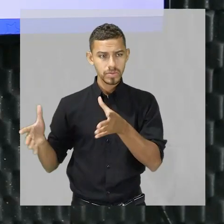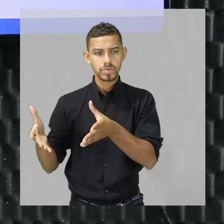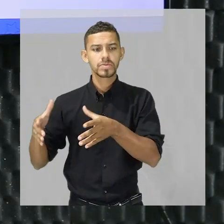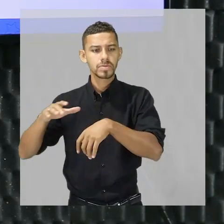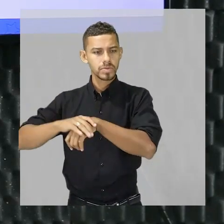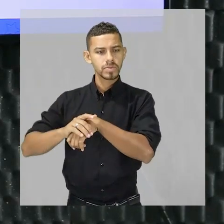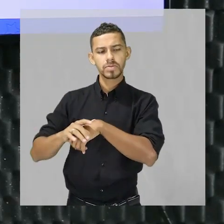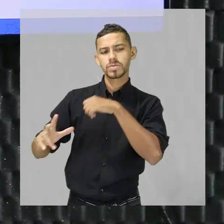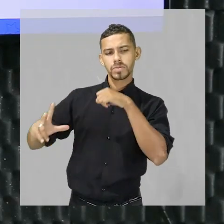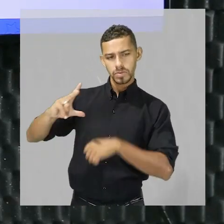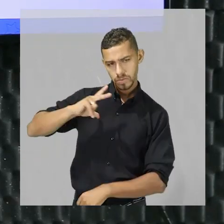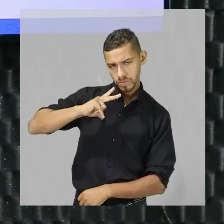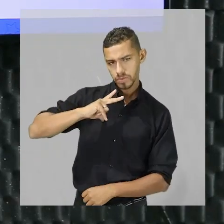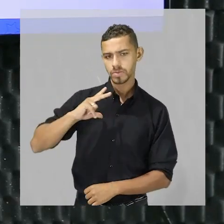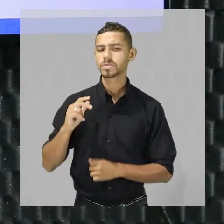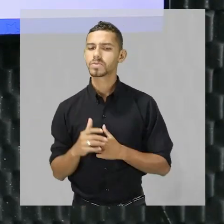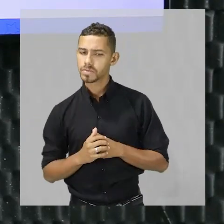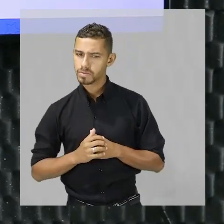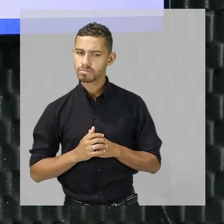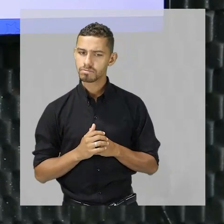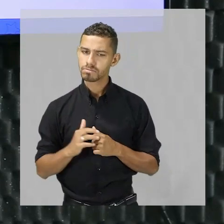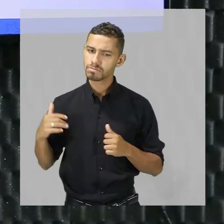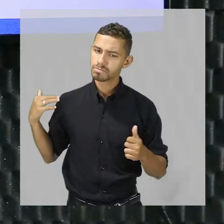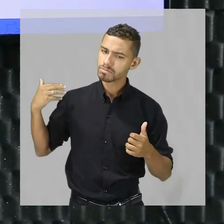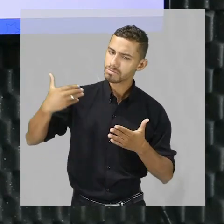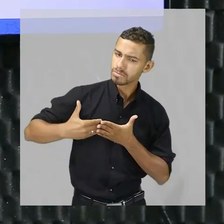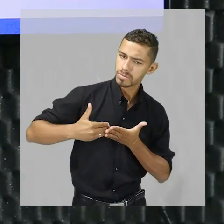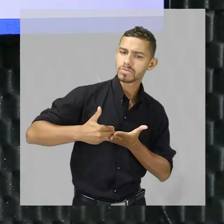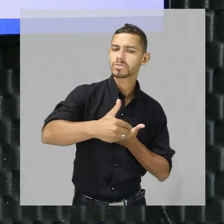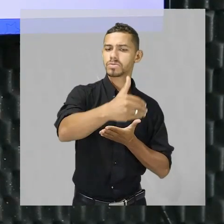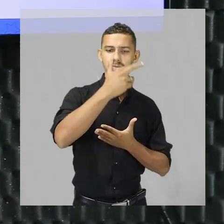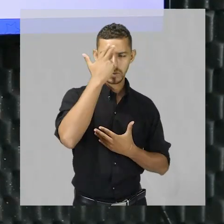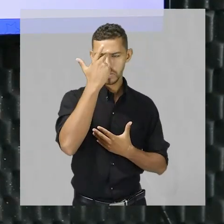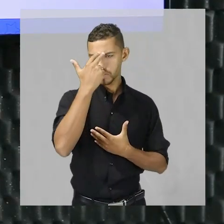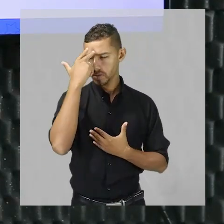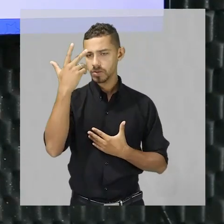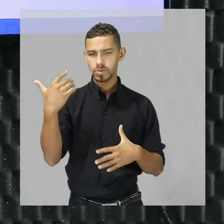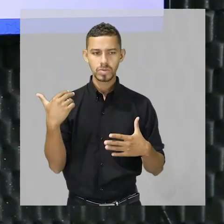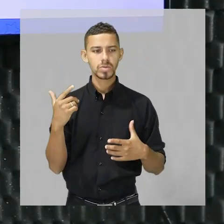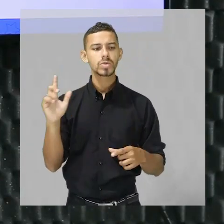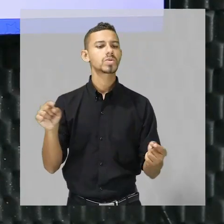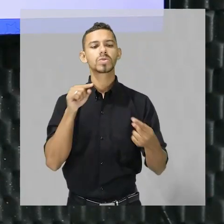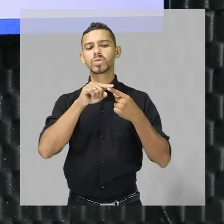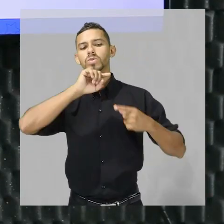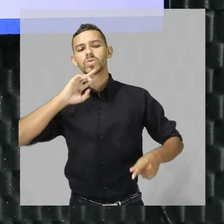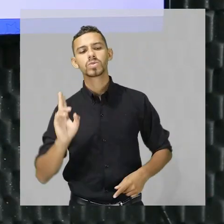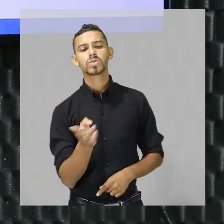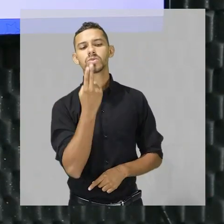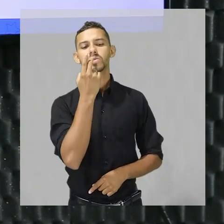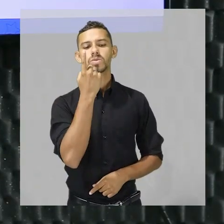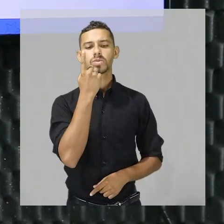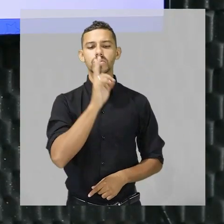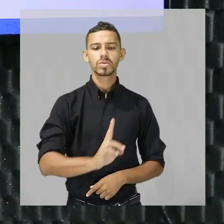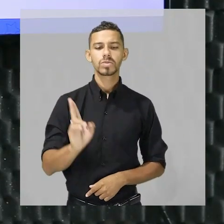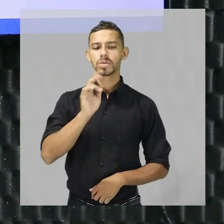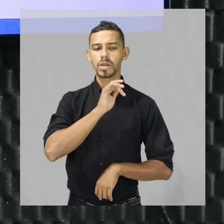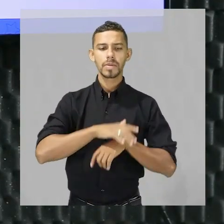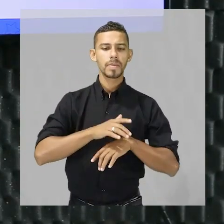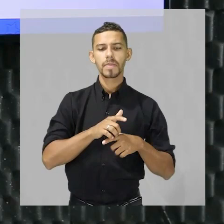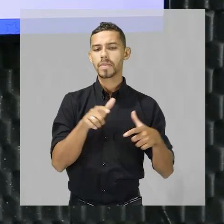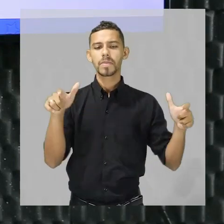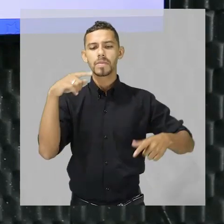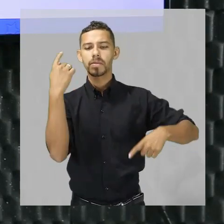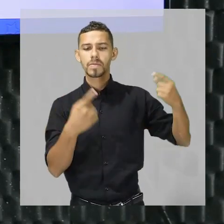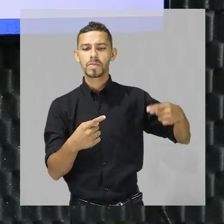poucas pessoas. Por isso, ao longo da história, tem sido objeto de usos do mais diversos, sobretudo no